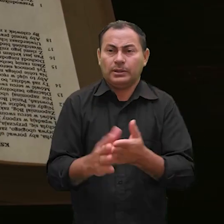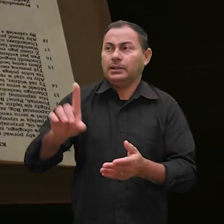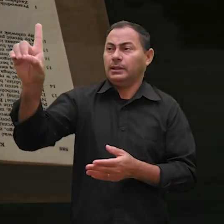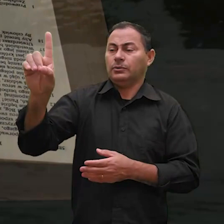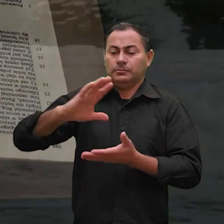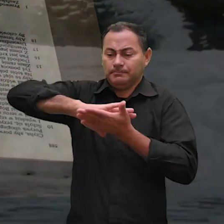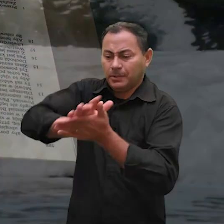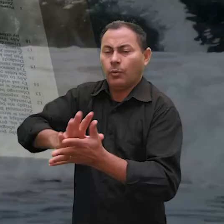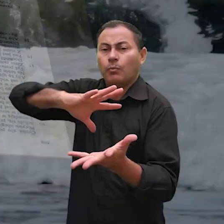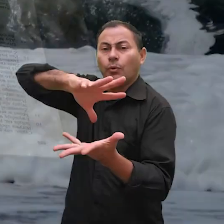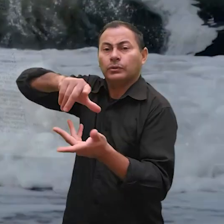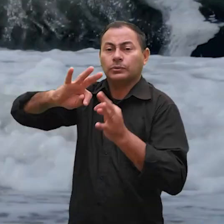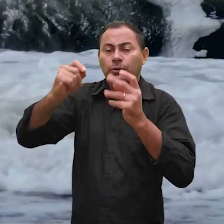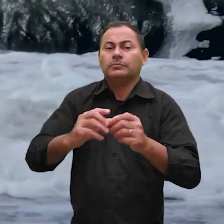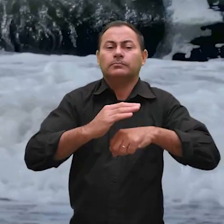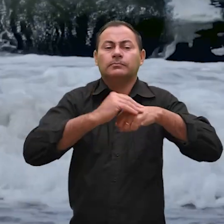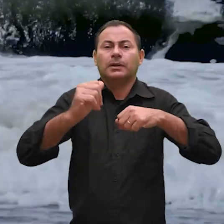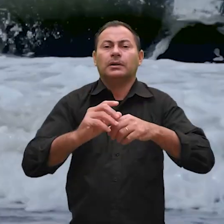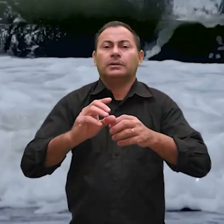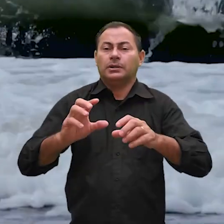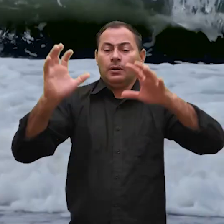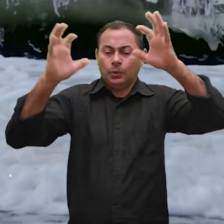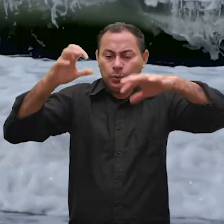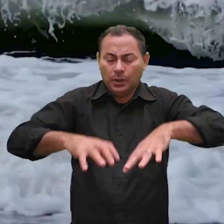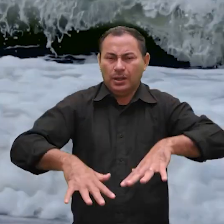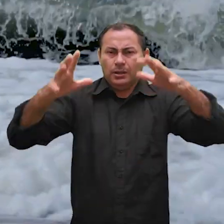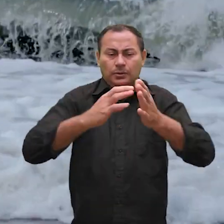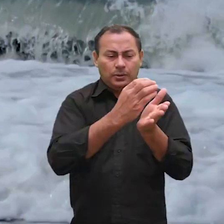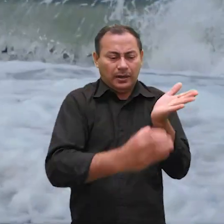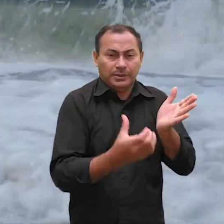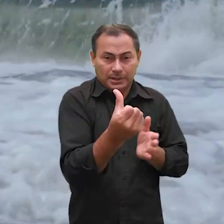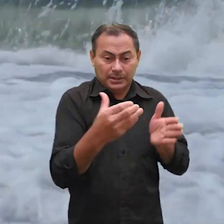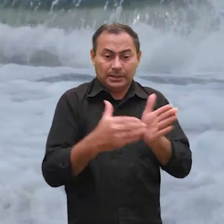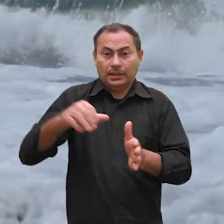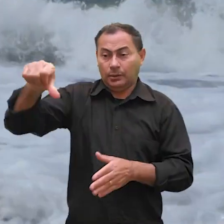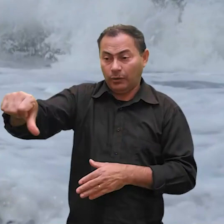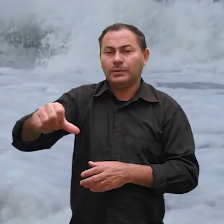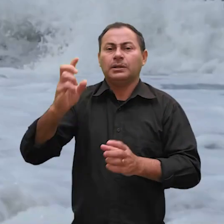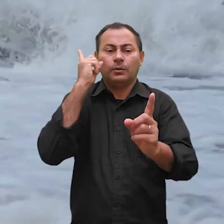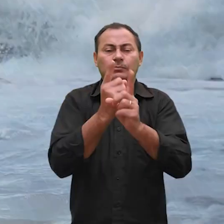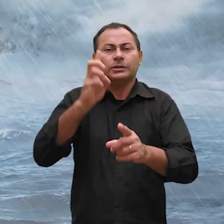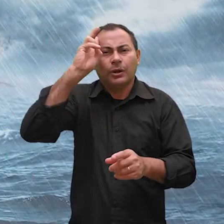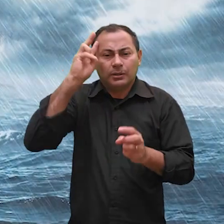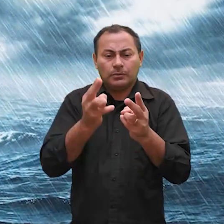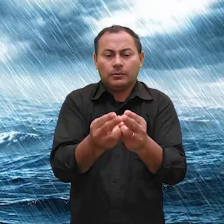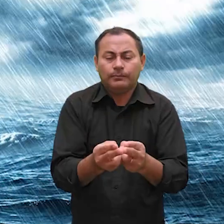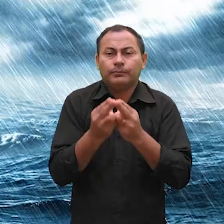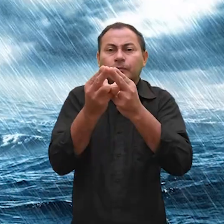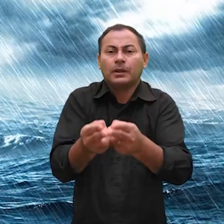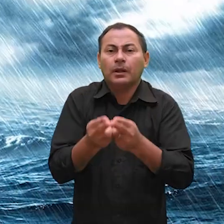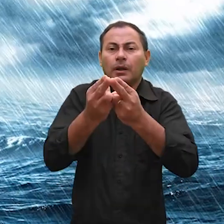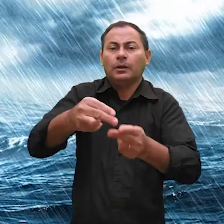hoje. Deus destruiu o mundo inteiro. Isso foi chamado de dilúvio. Nos capítulos 6 a 9 encontramos a história de Noé